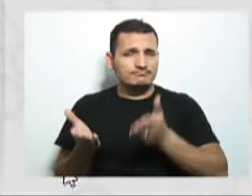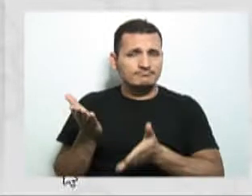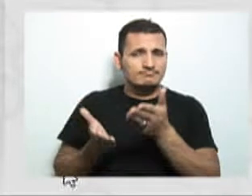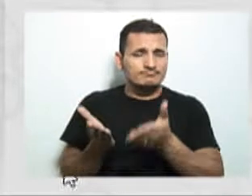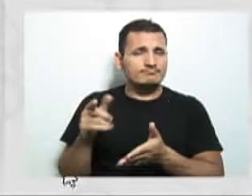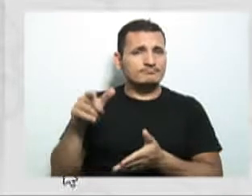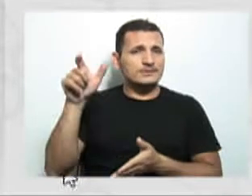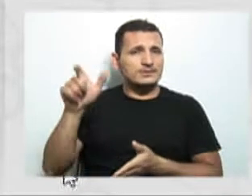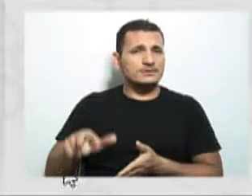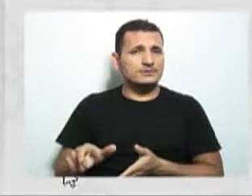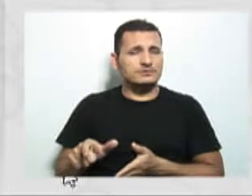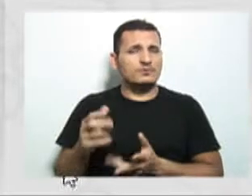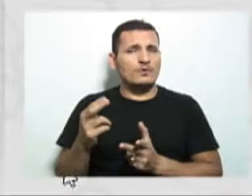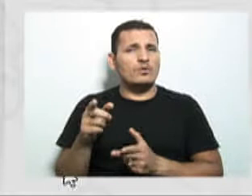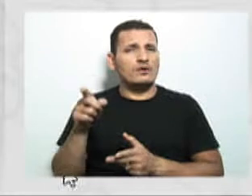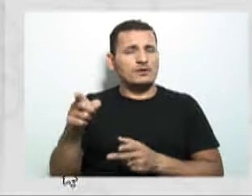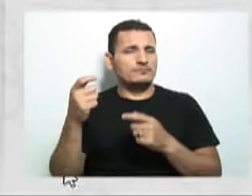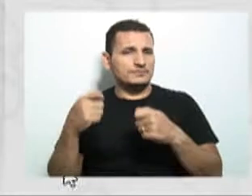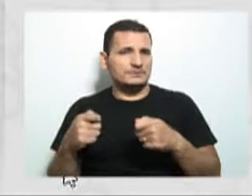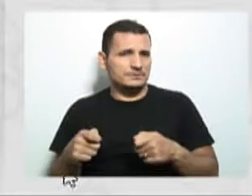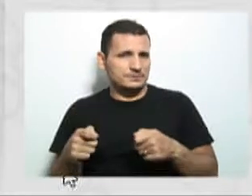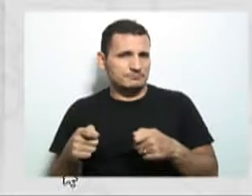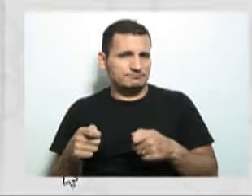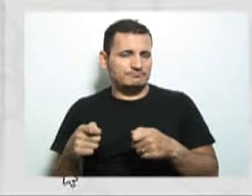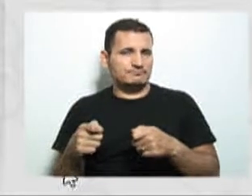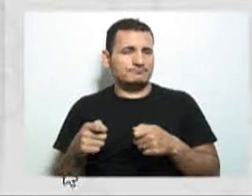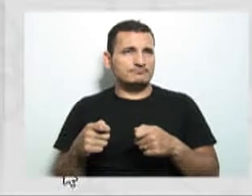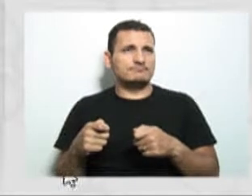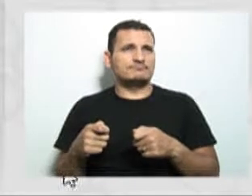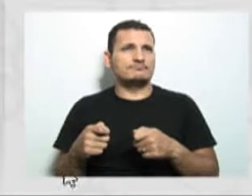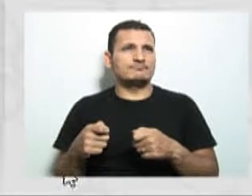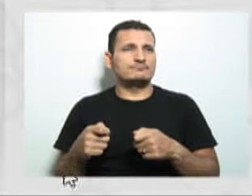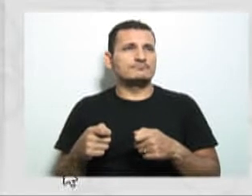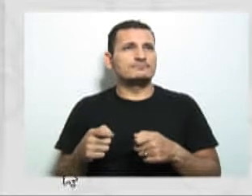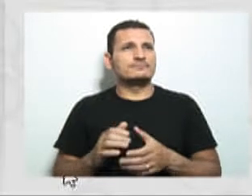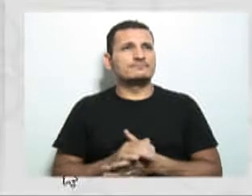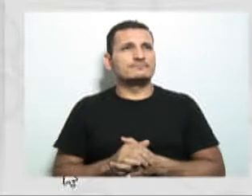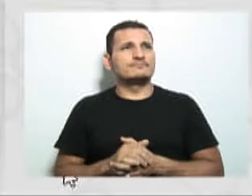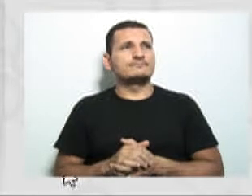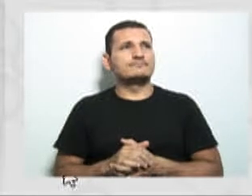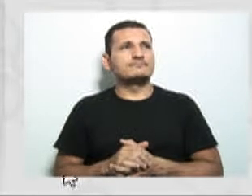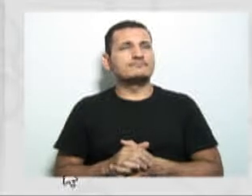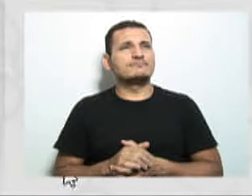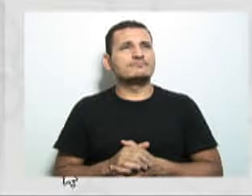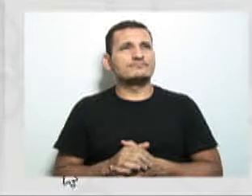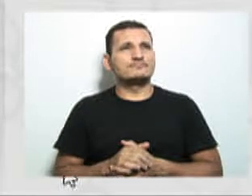forma como ele precisa ser atendido. Vamos lá, continuando.